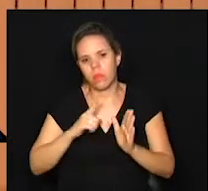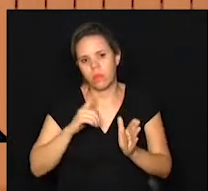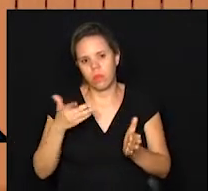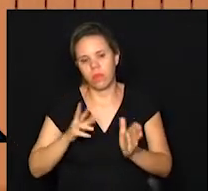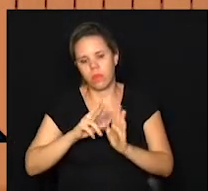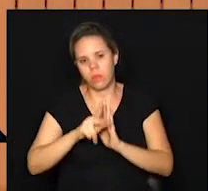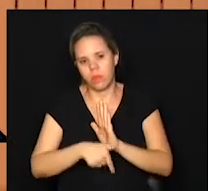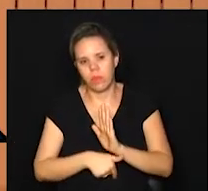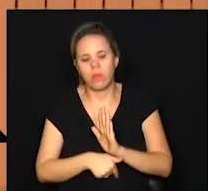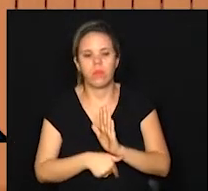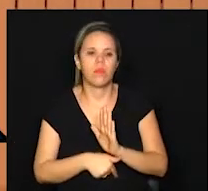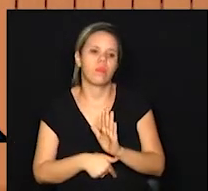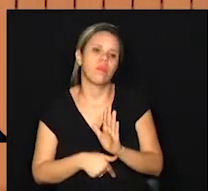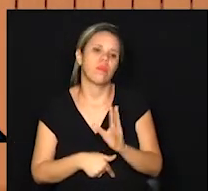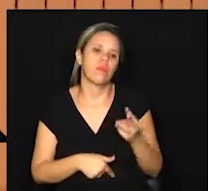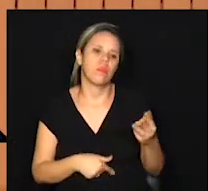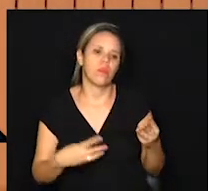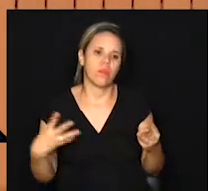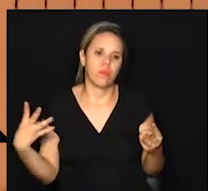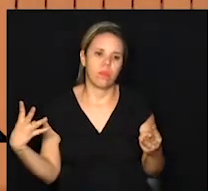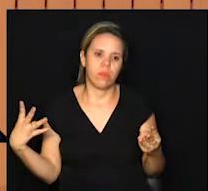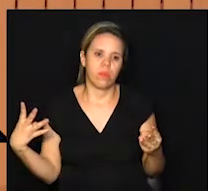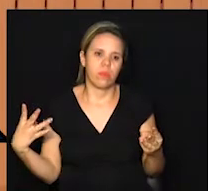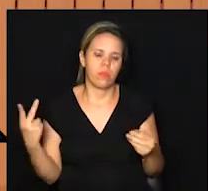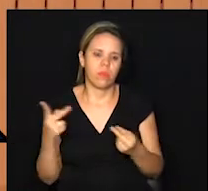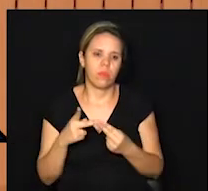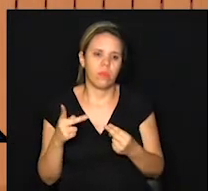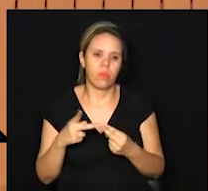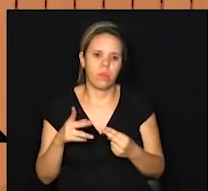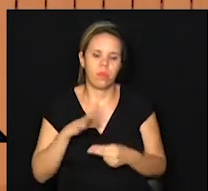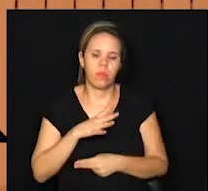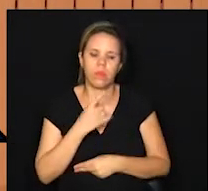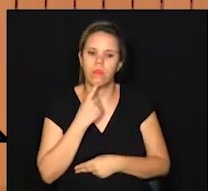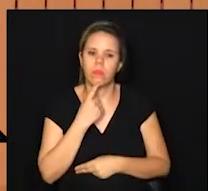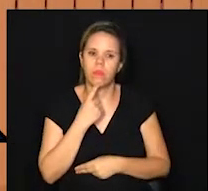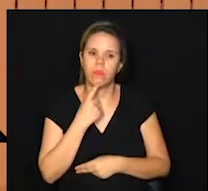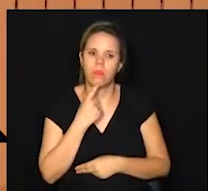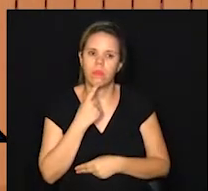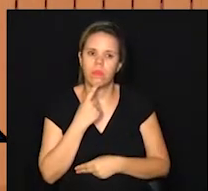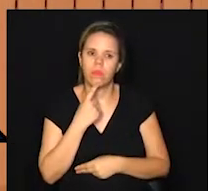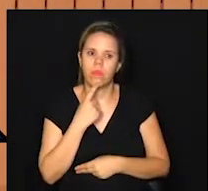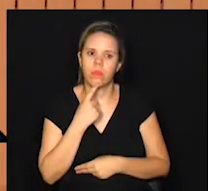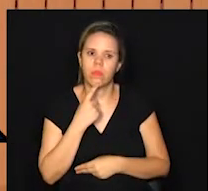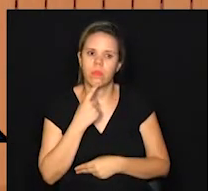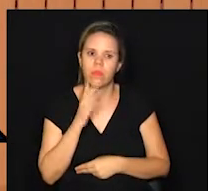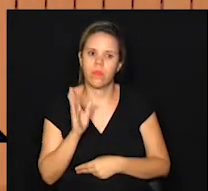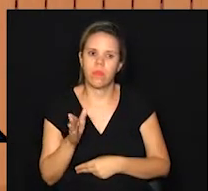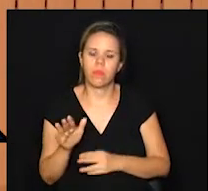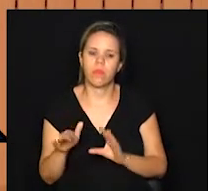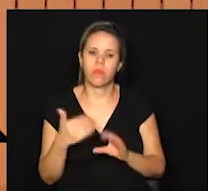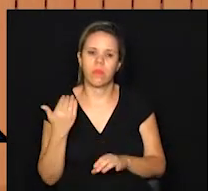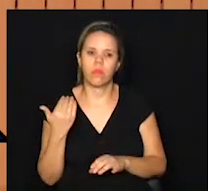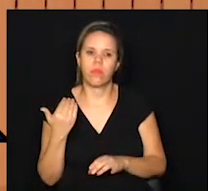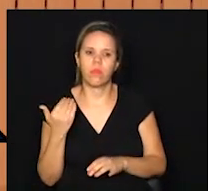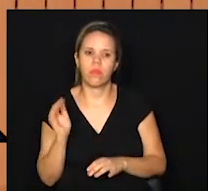várias unidades, 3 ou 4 unidades da Unip aqui na nossa cidade também. Nós já